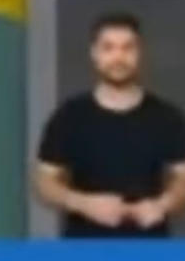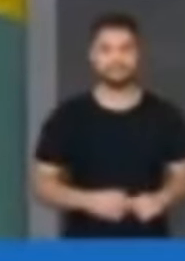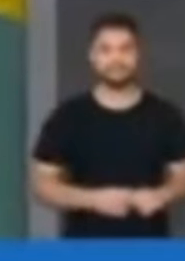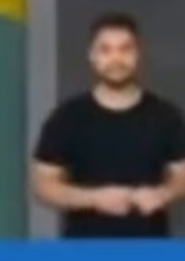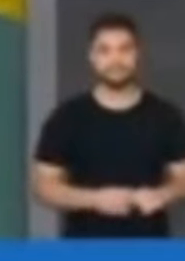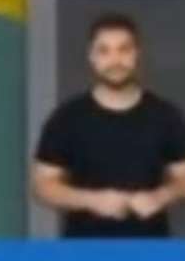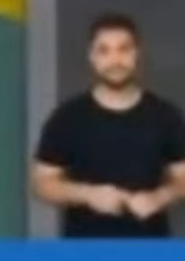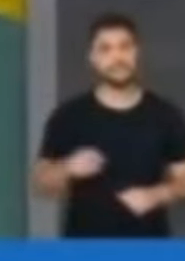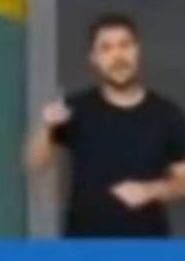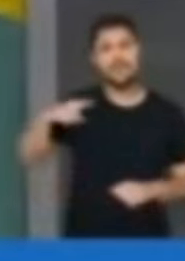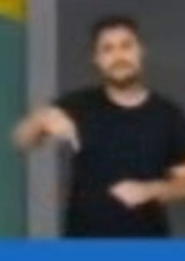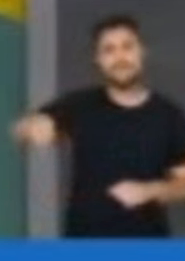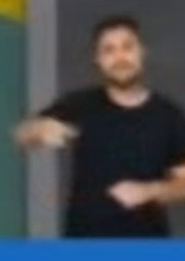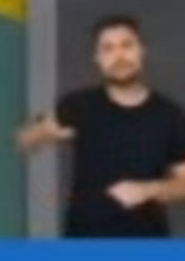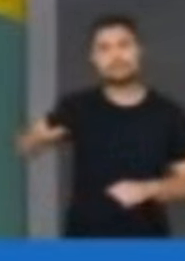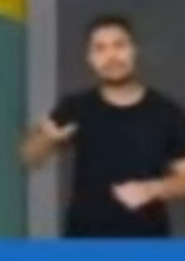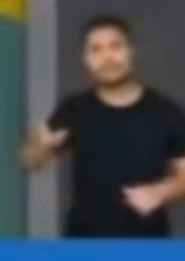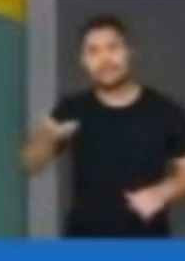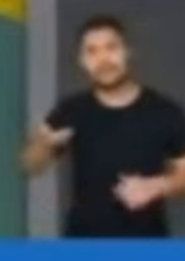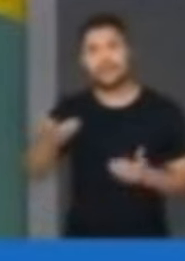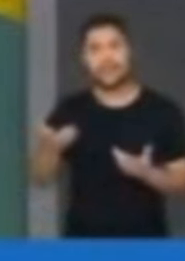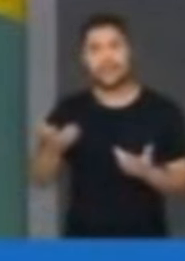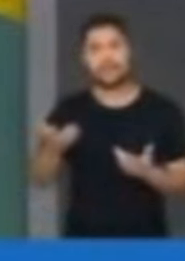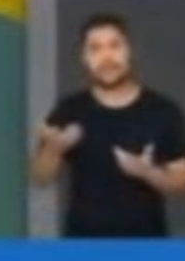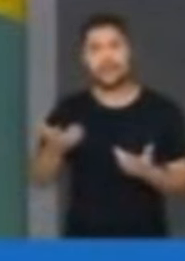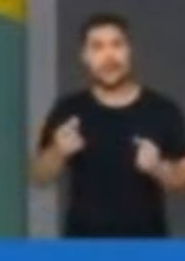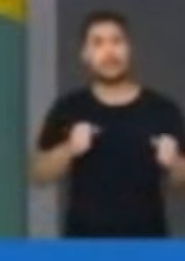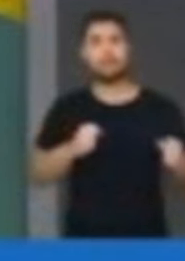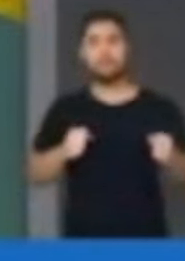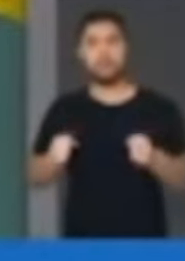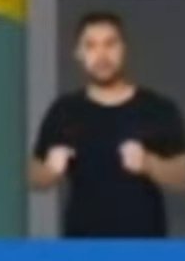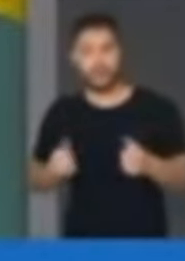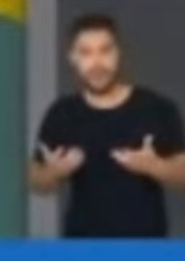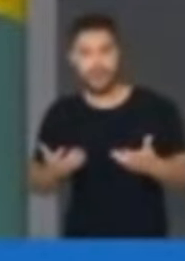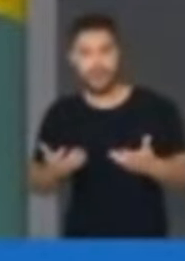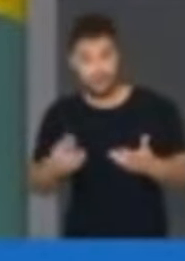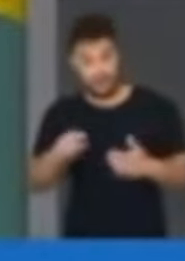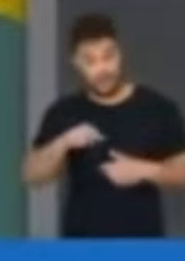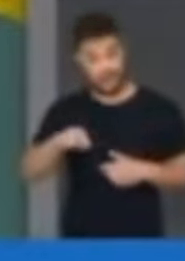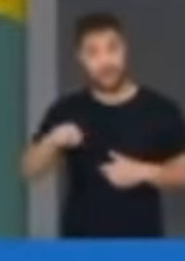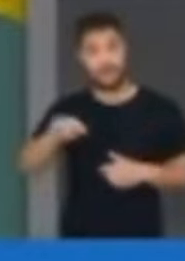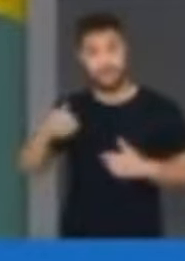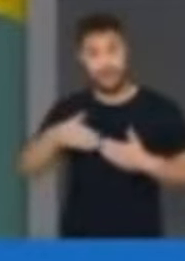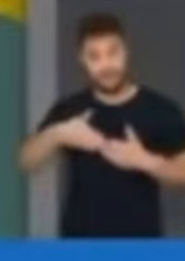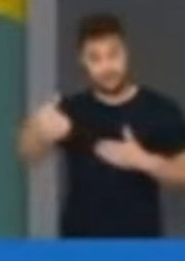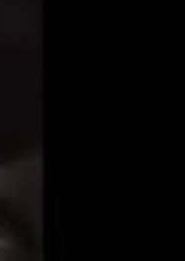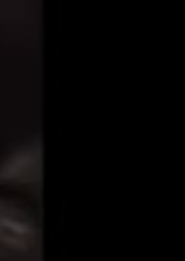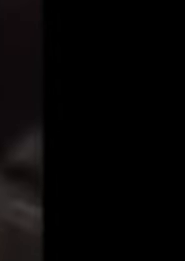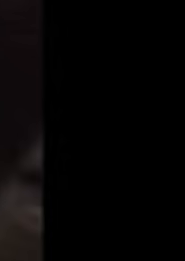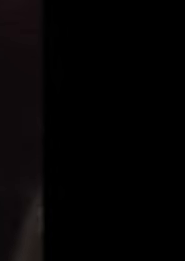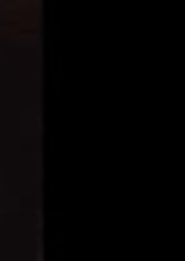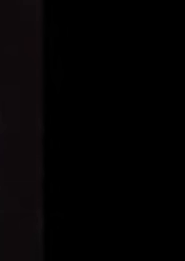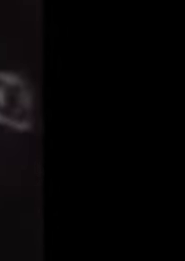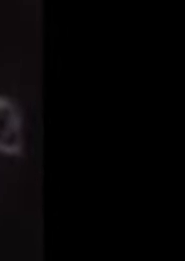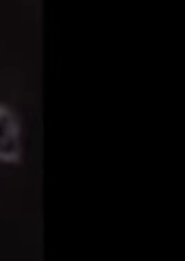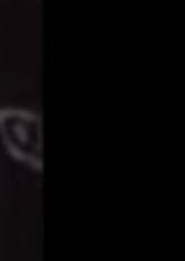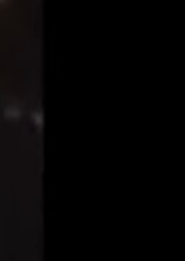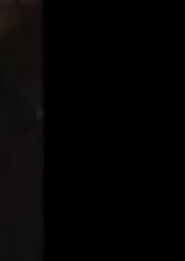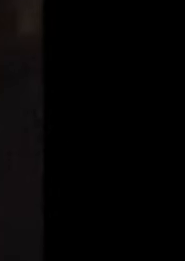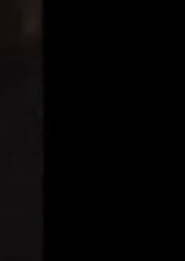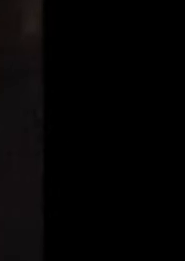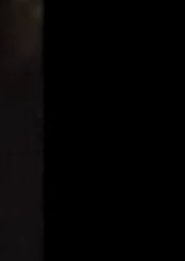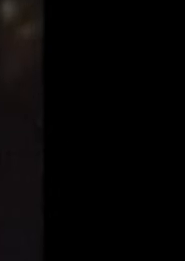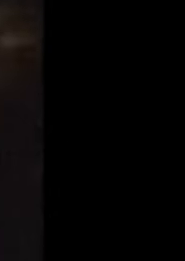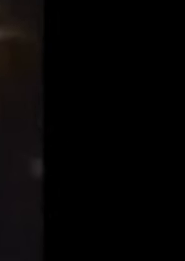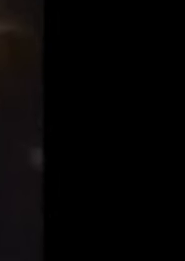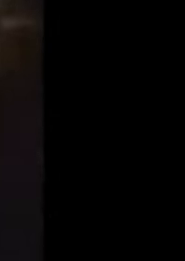A sanha de vocês, embebedados de poder, só vai fazer a coisa ficar mais dolorosa. Vai dar merda,